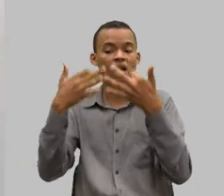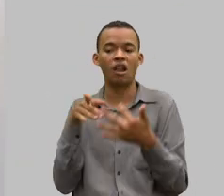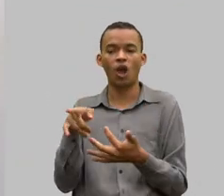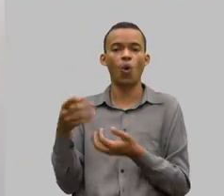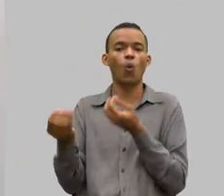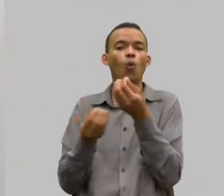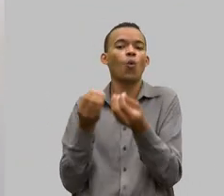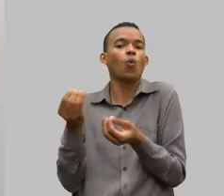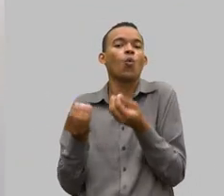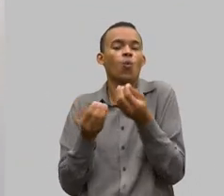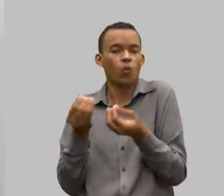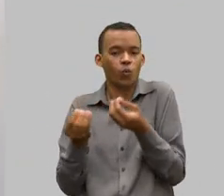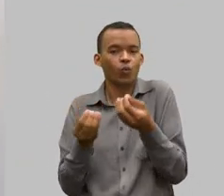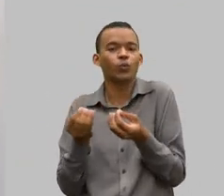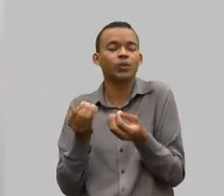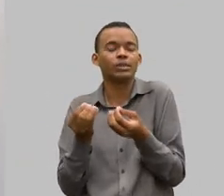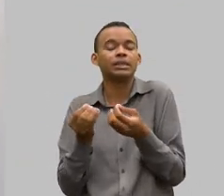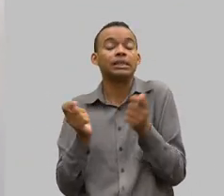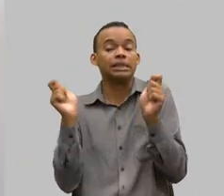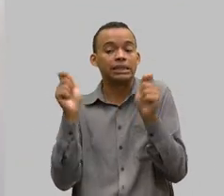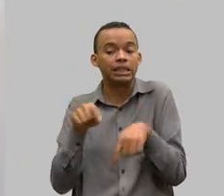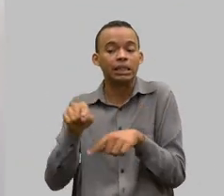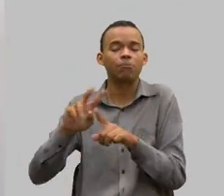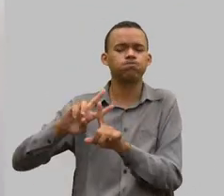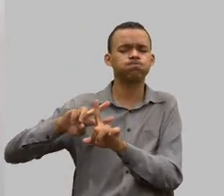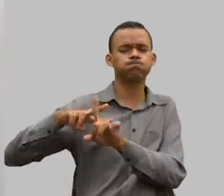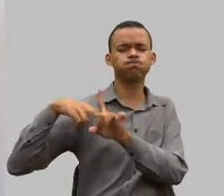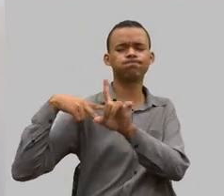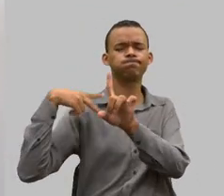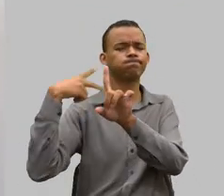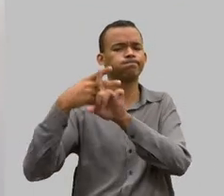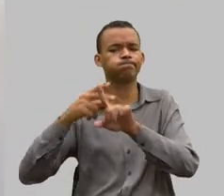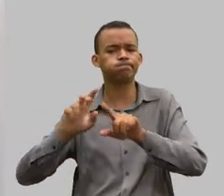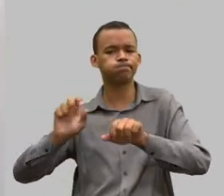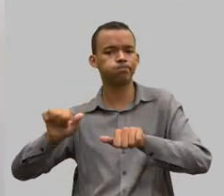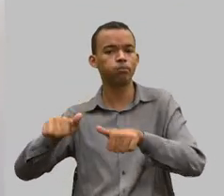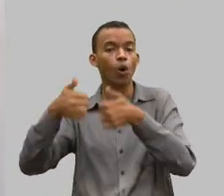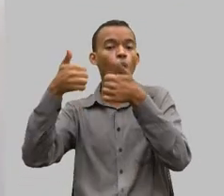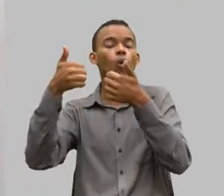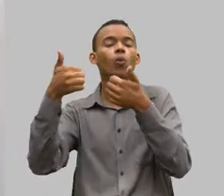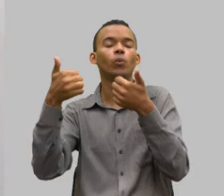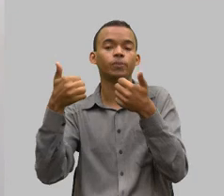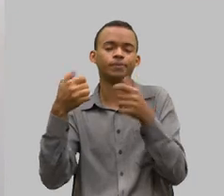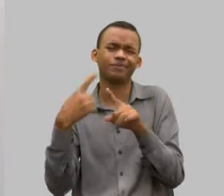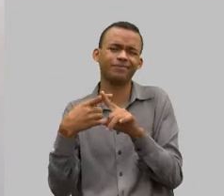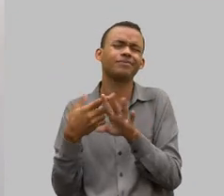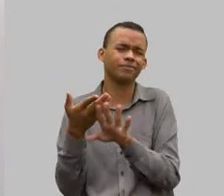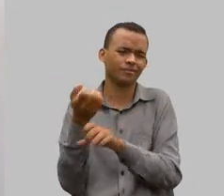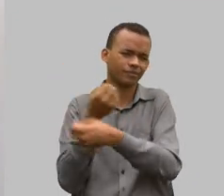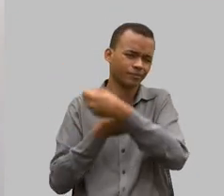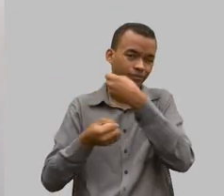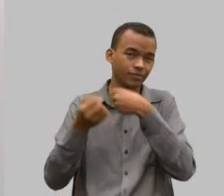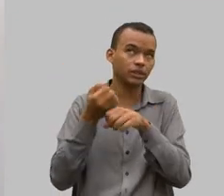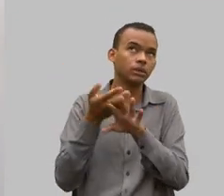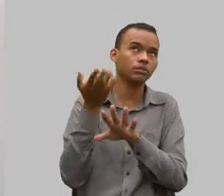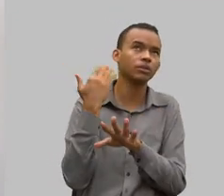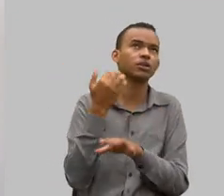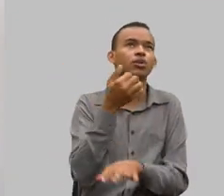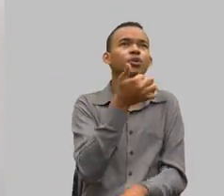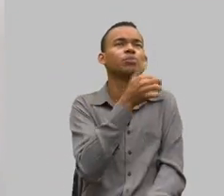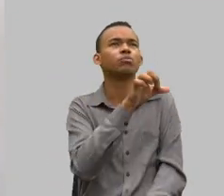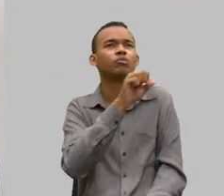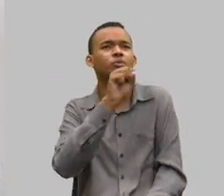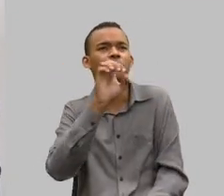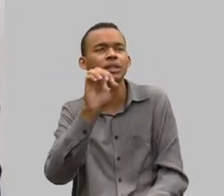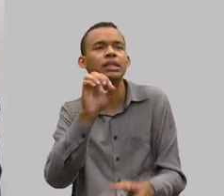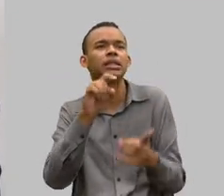o que o ipseng pode voltar a ser porque o ipseng realmente de fato em outros tempos década de 80 década de 90 foi